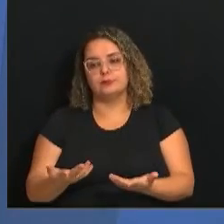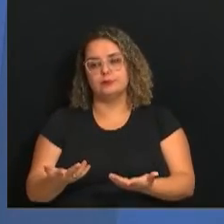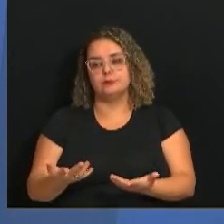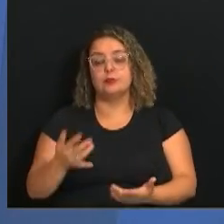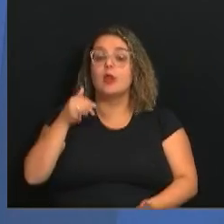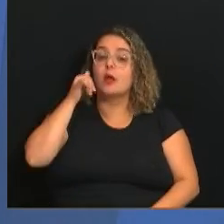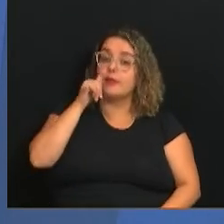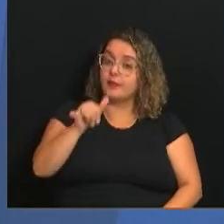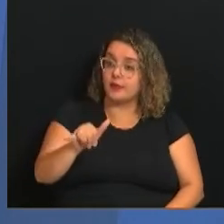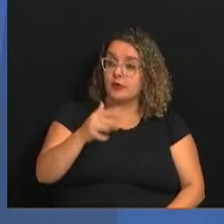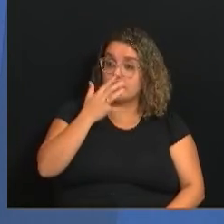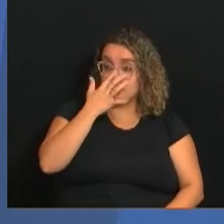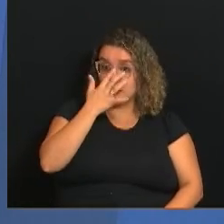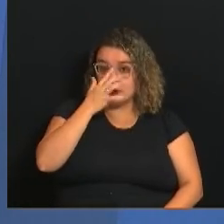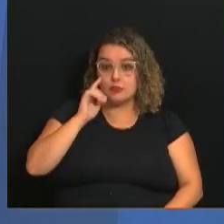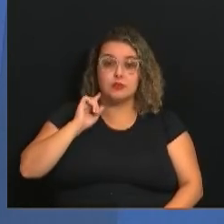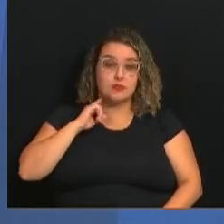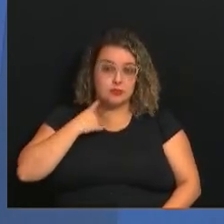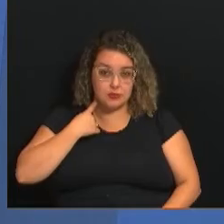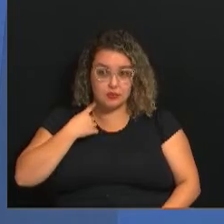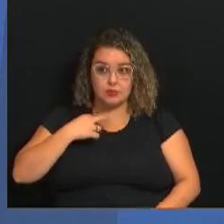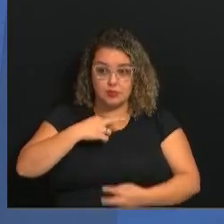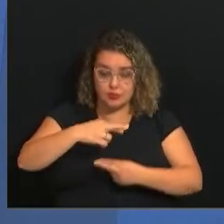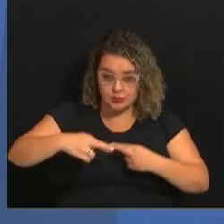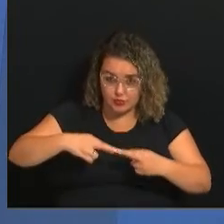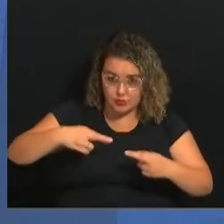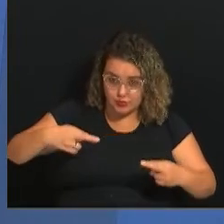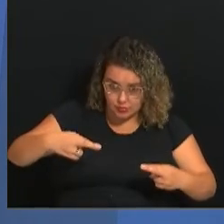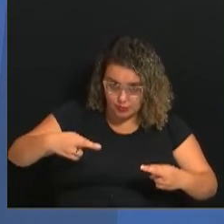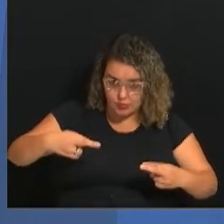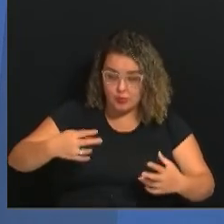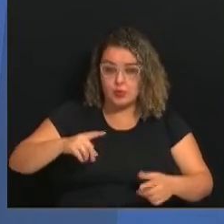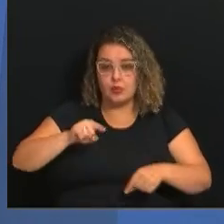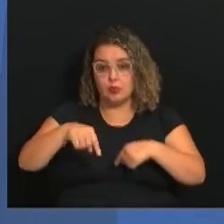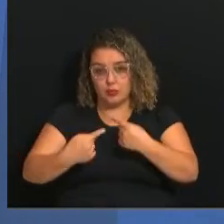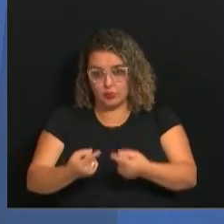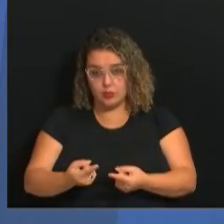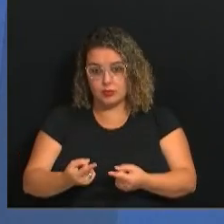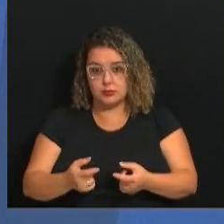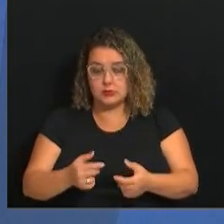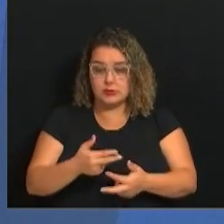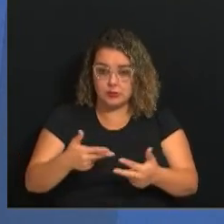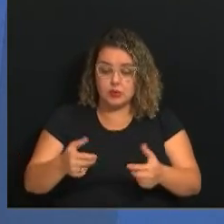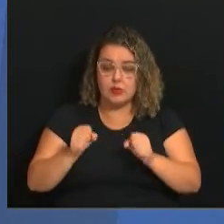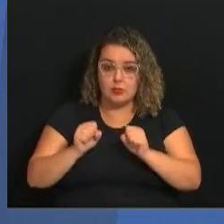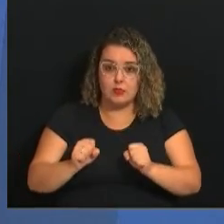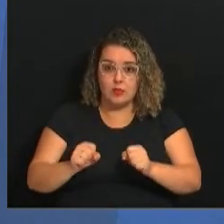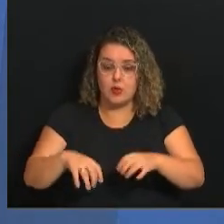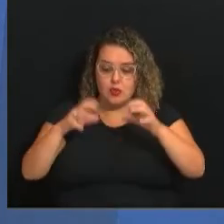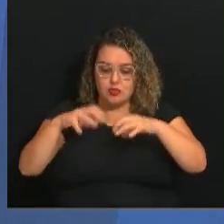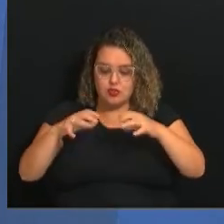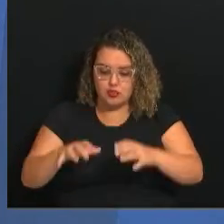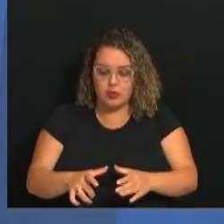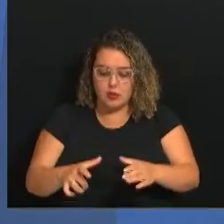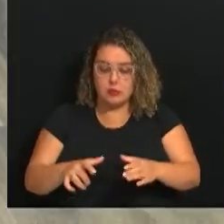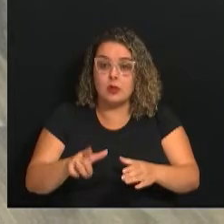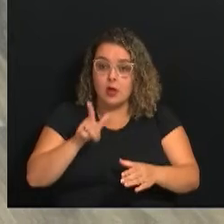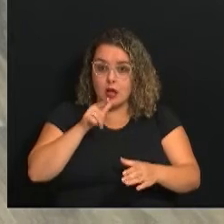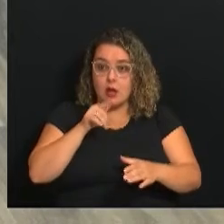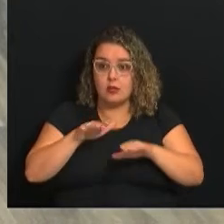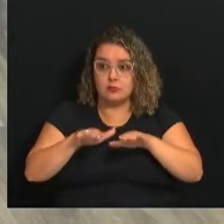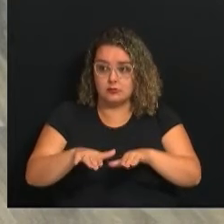ou telada, limpeza de calhas, e se for o caso, desentupidas, a gente está aí nesse momento de chuva, então